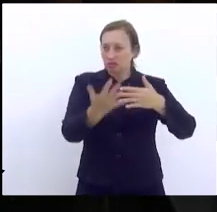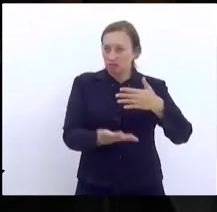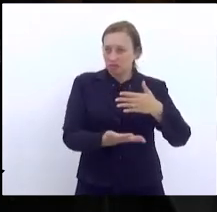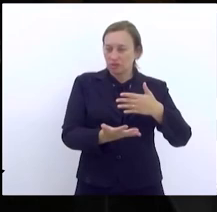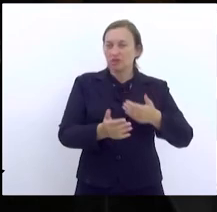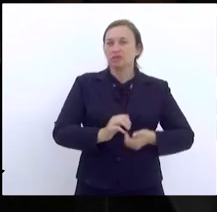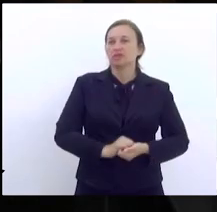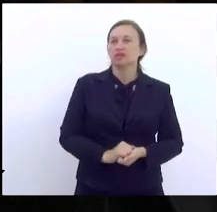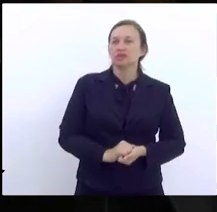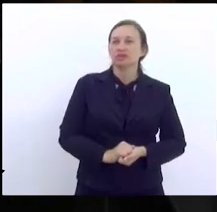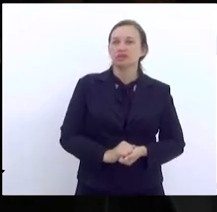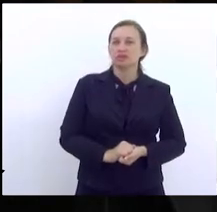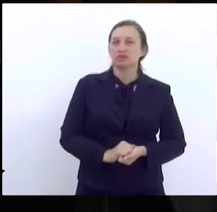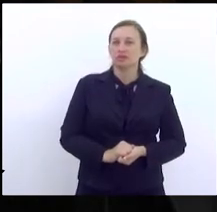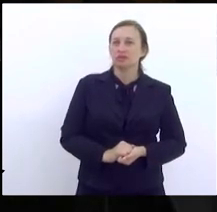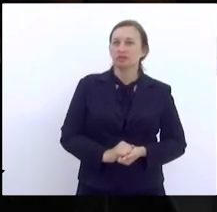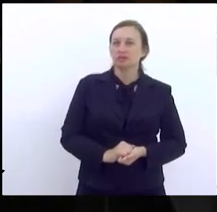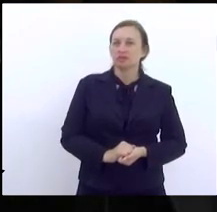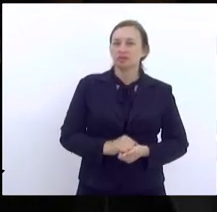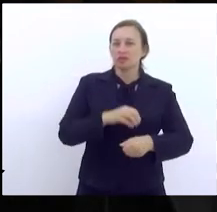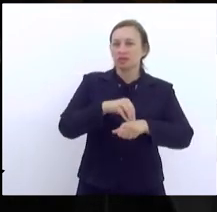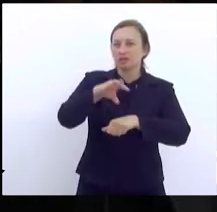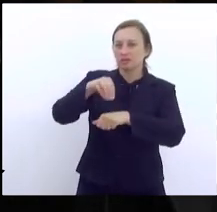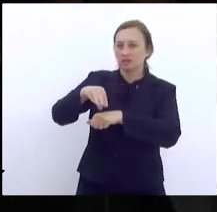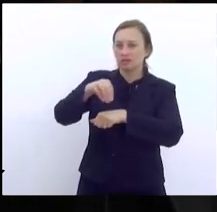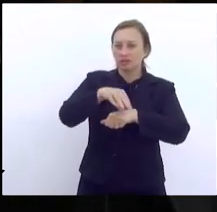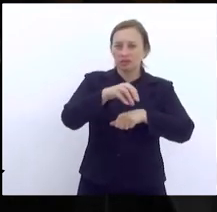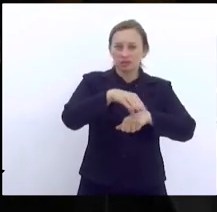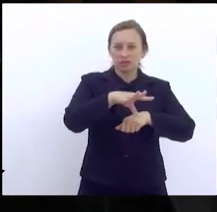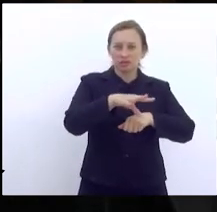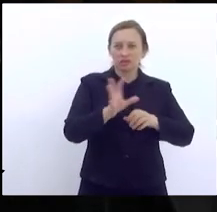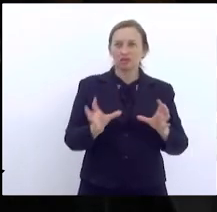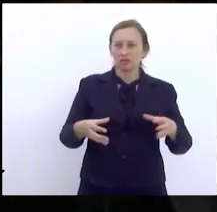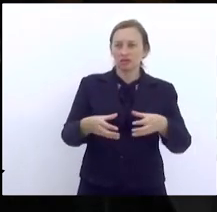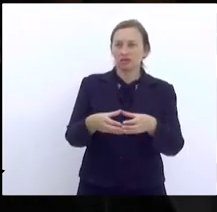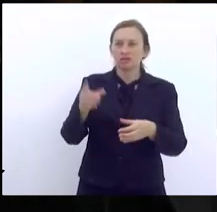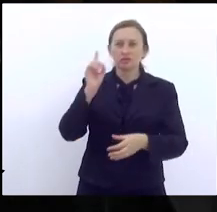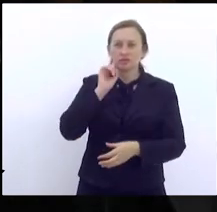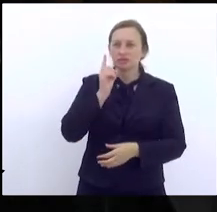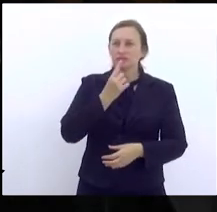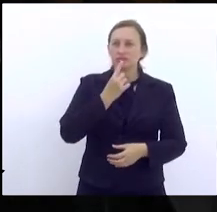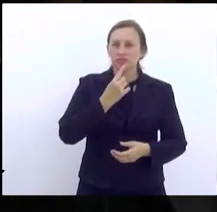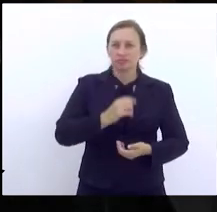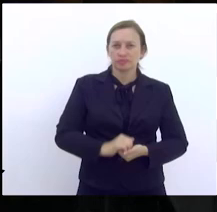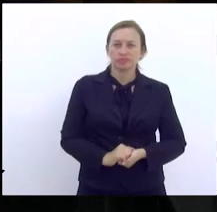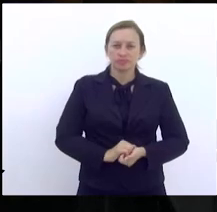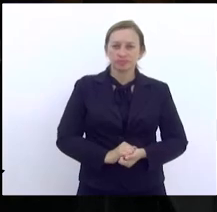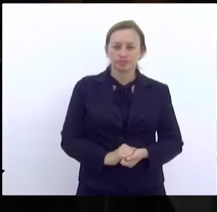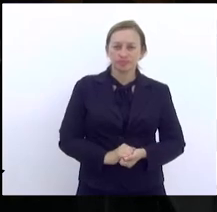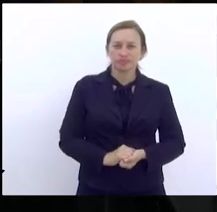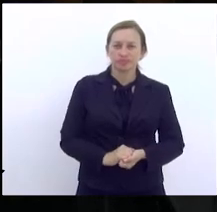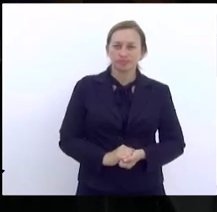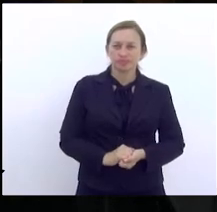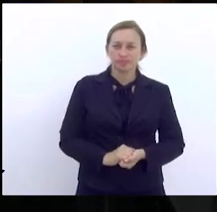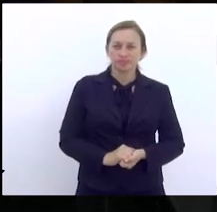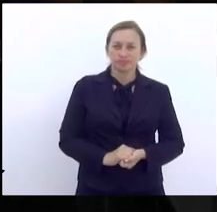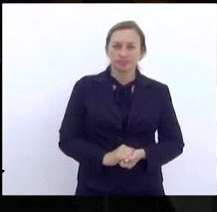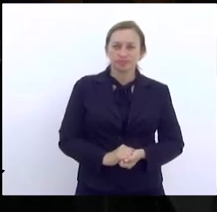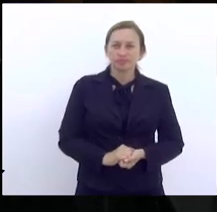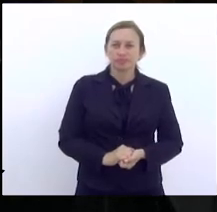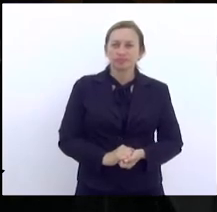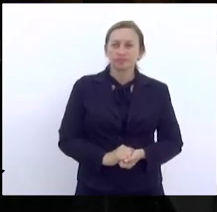de libras que leva a nossa voz aos deficientes auditivos